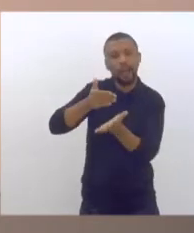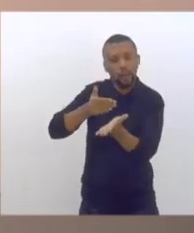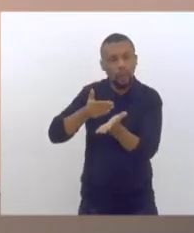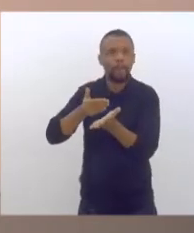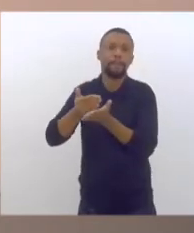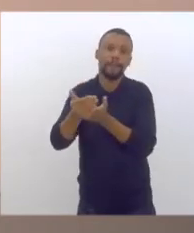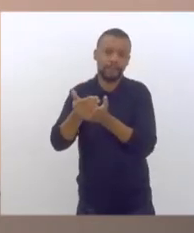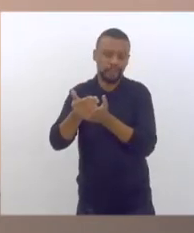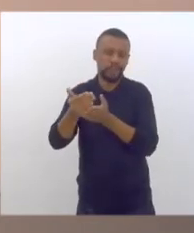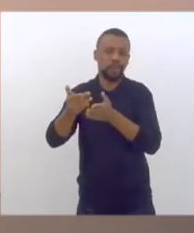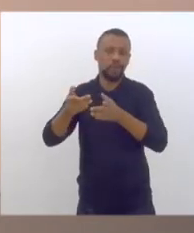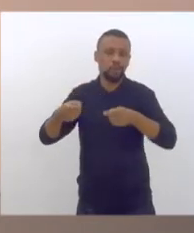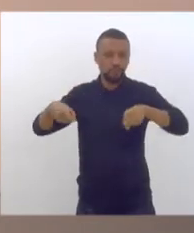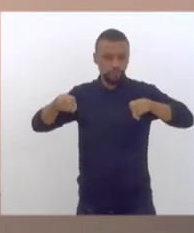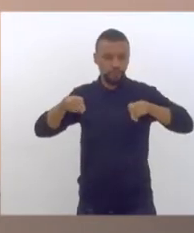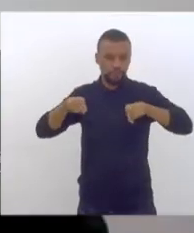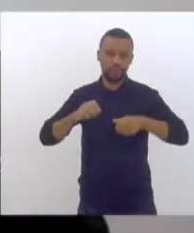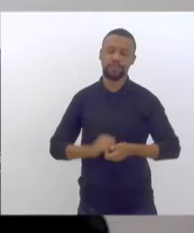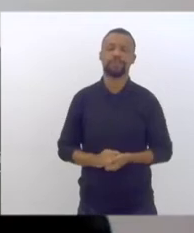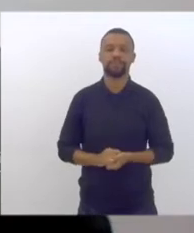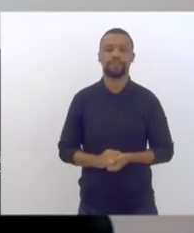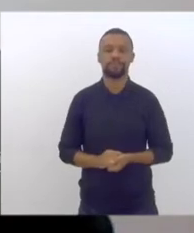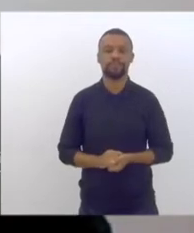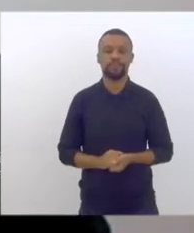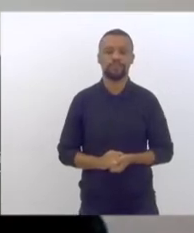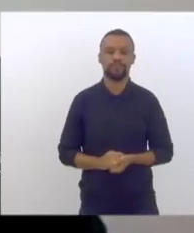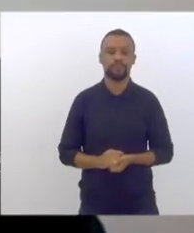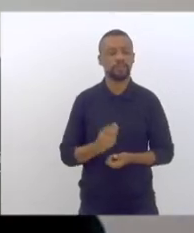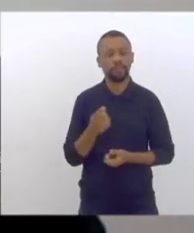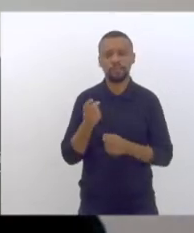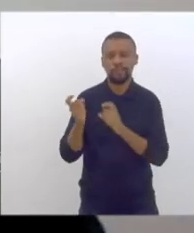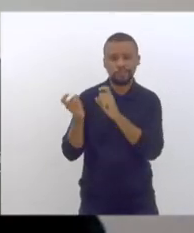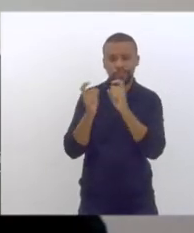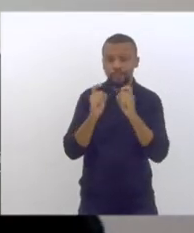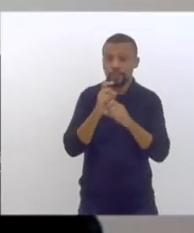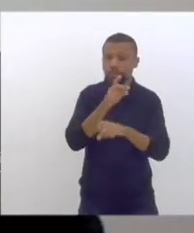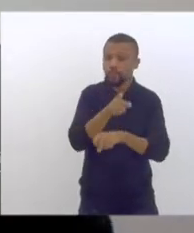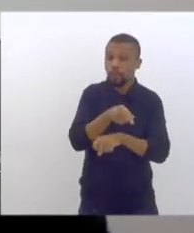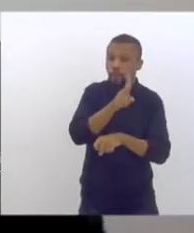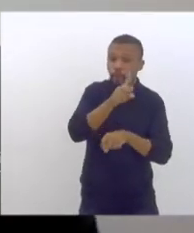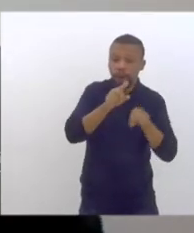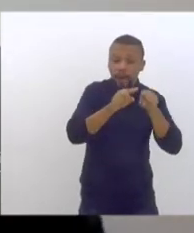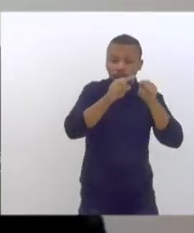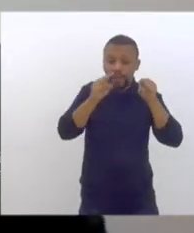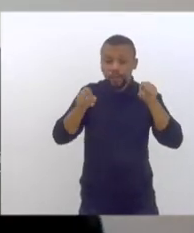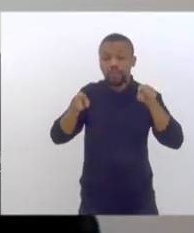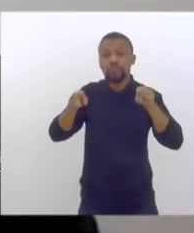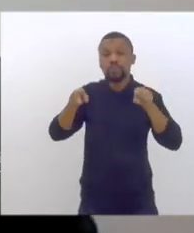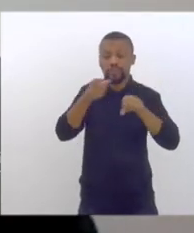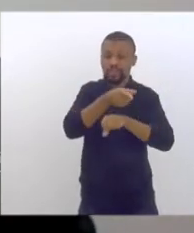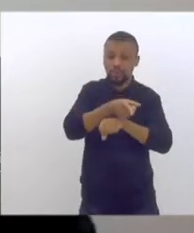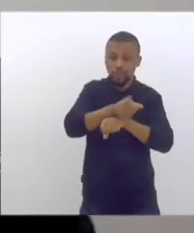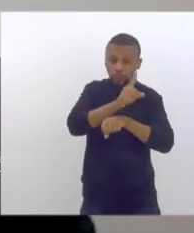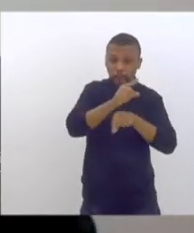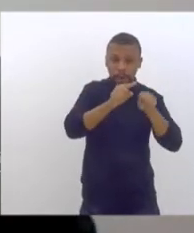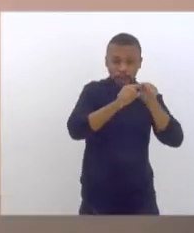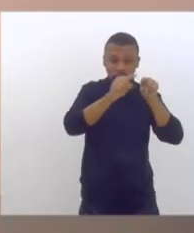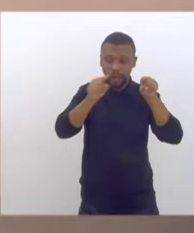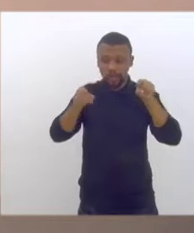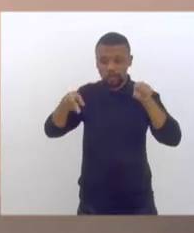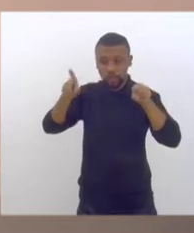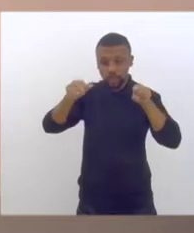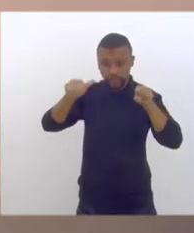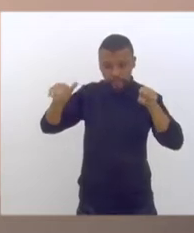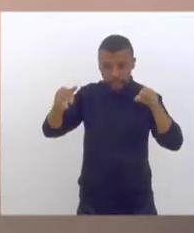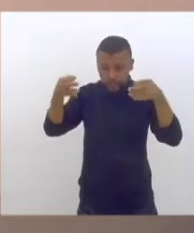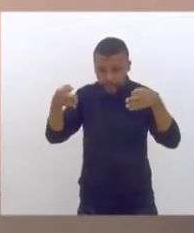Inicial né e vamos vamos ter liberar 13 14 30 quê que vocês acham ela